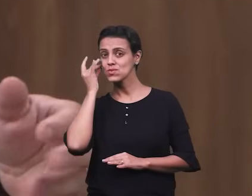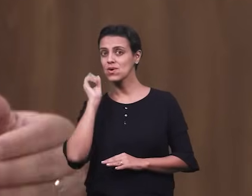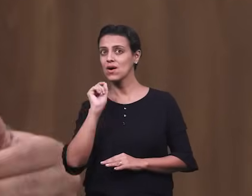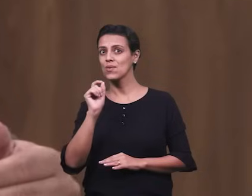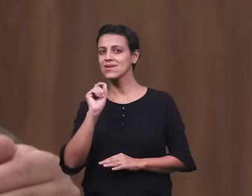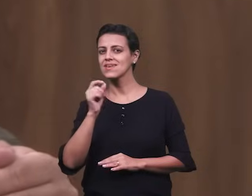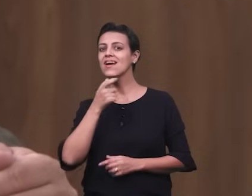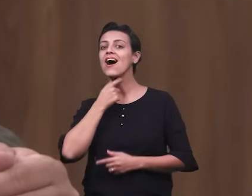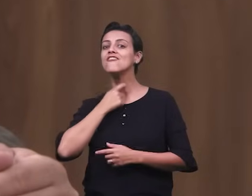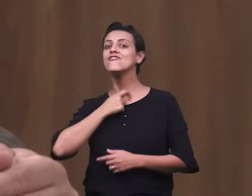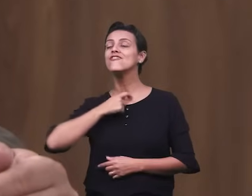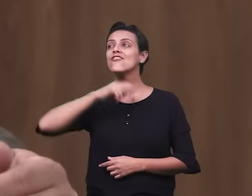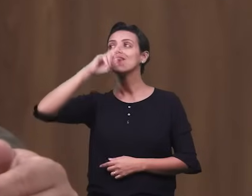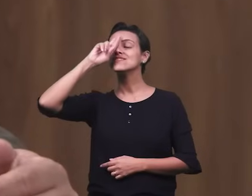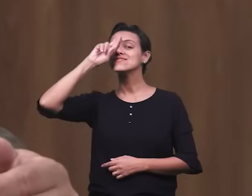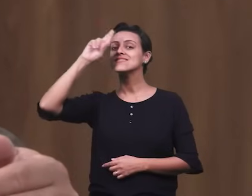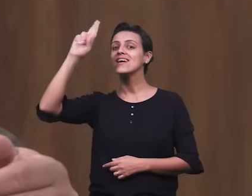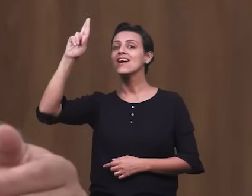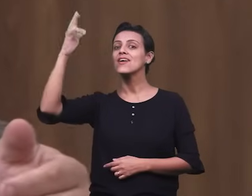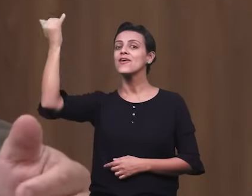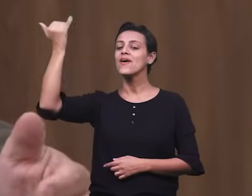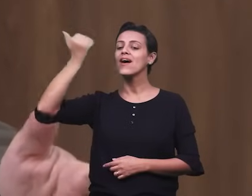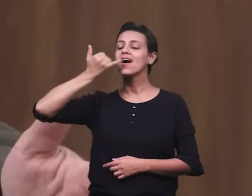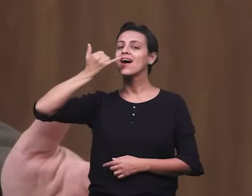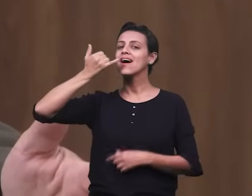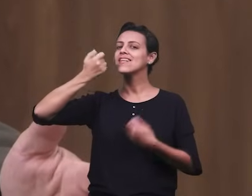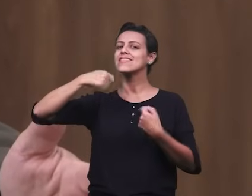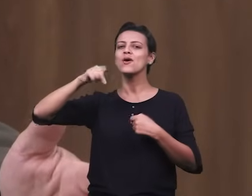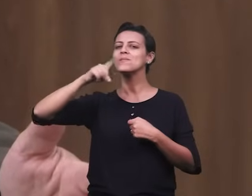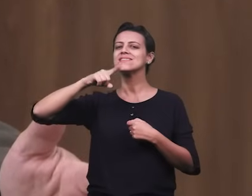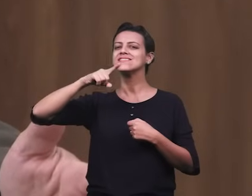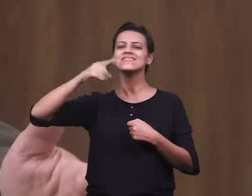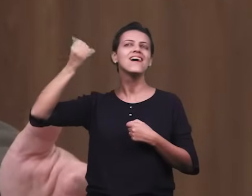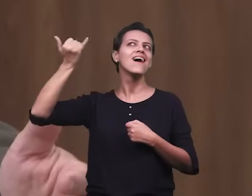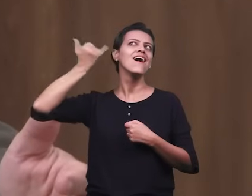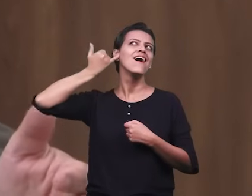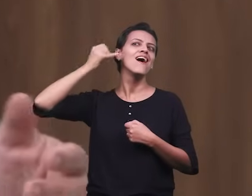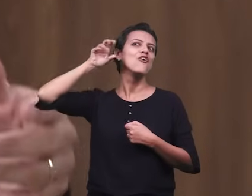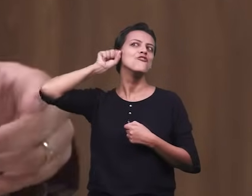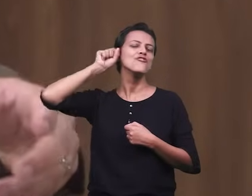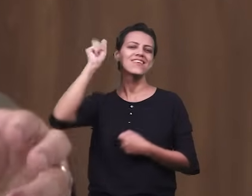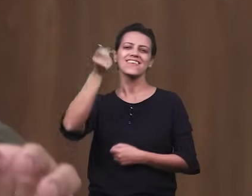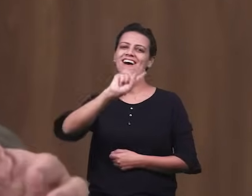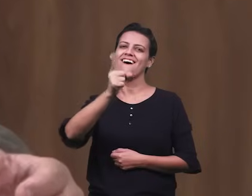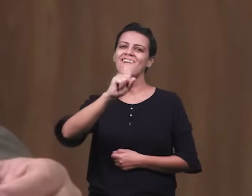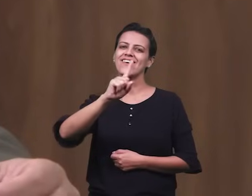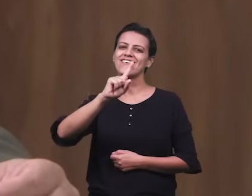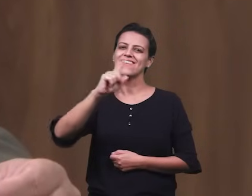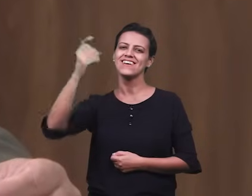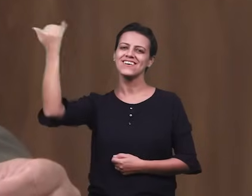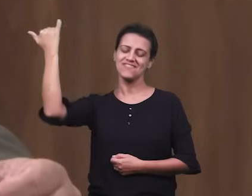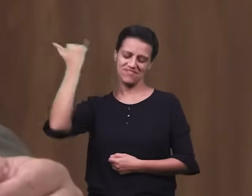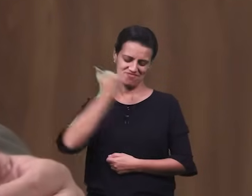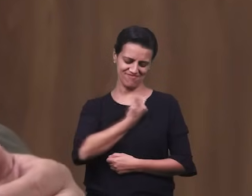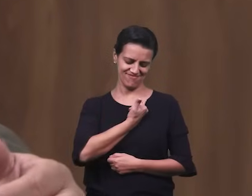a voz do Senhor, ela não precisa dessa comutação. A voz do Senhor, ela vai no profundo da nossa